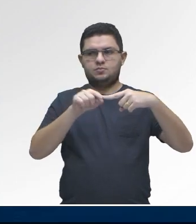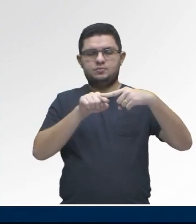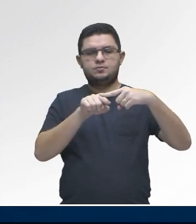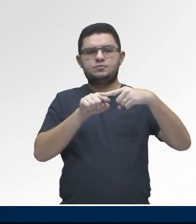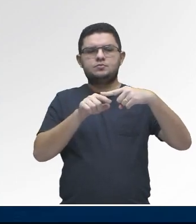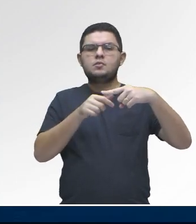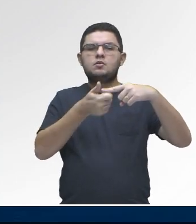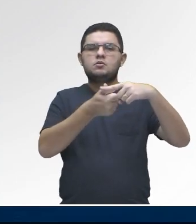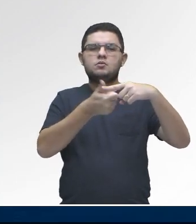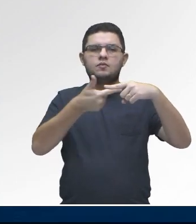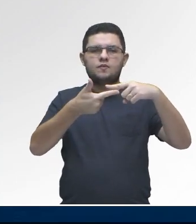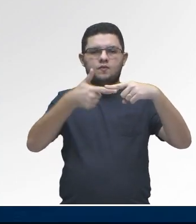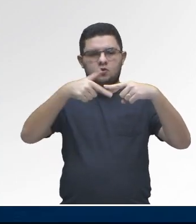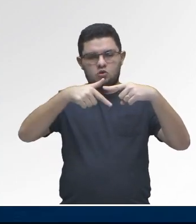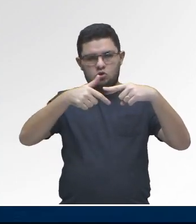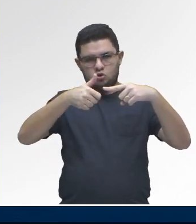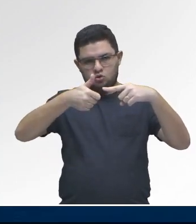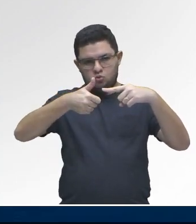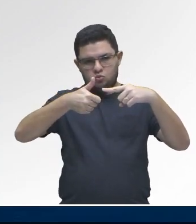121.